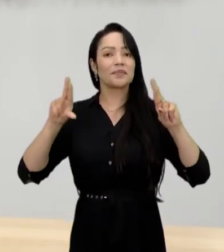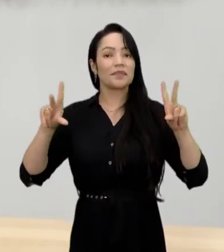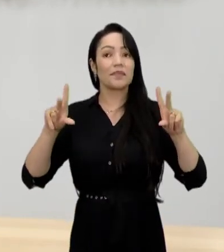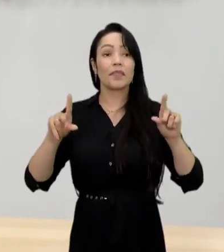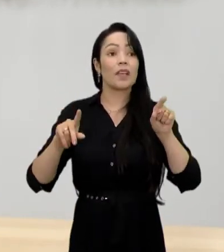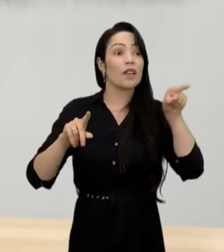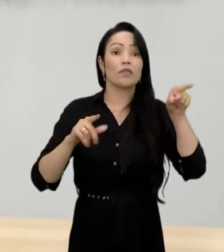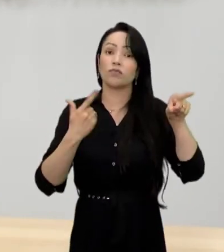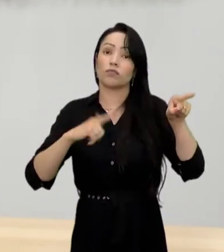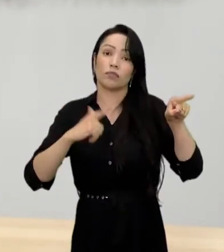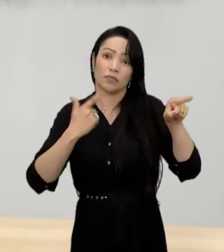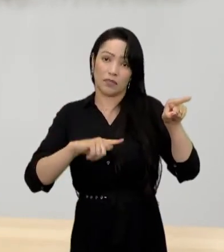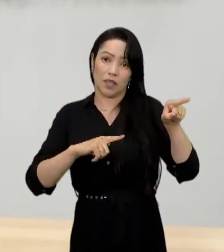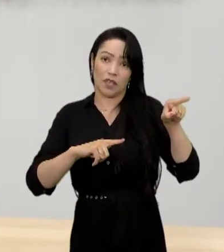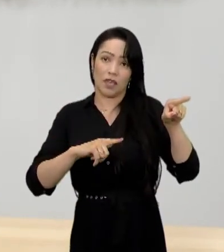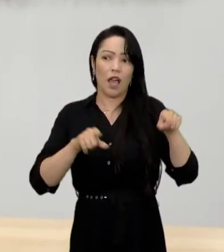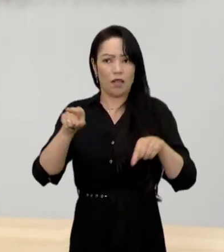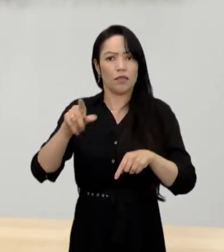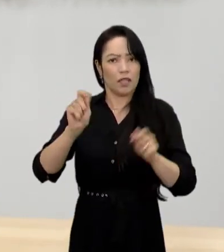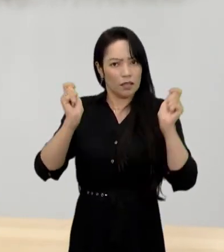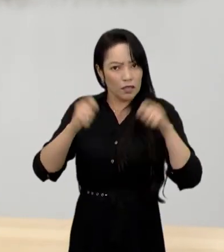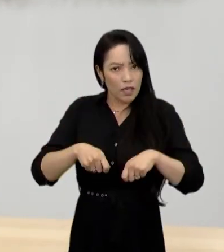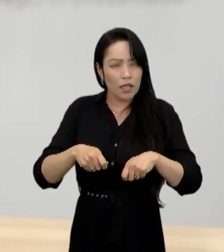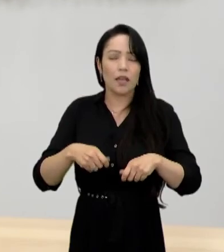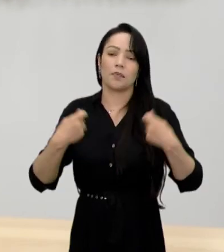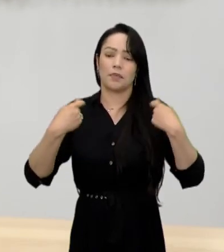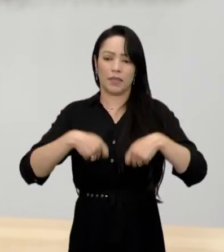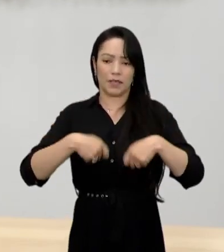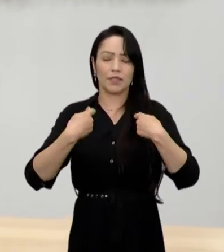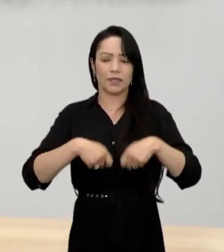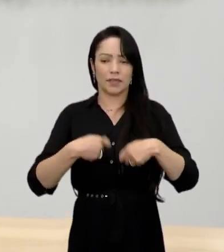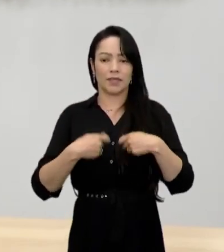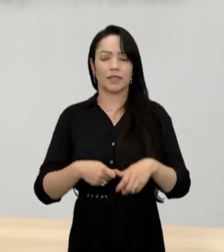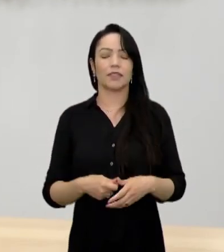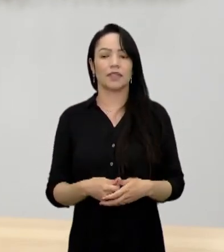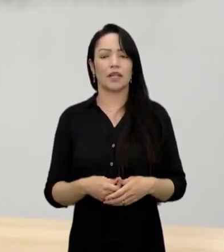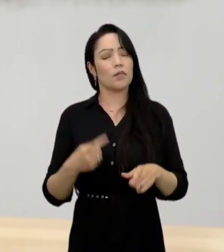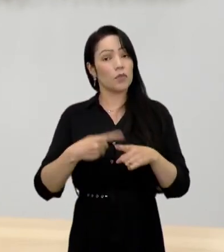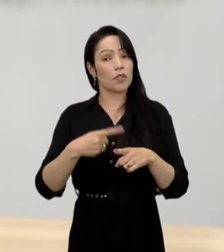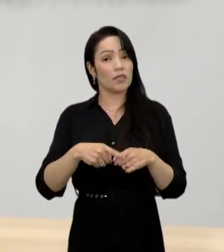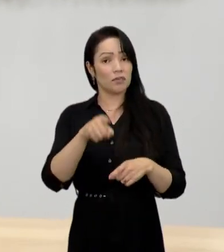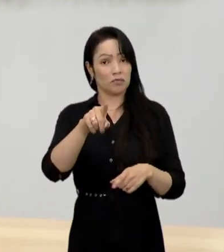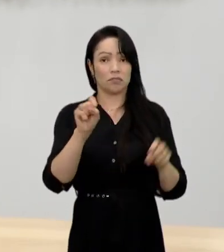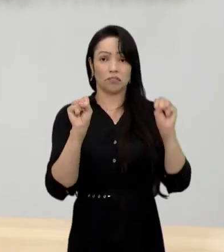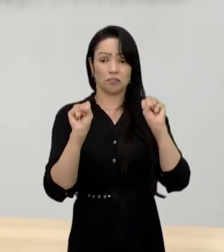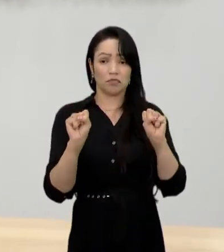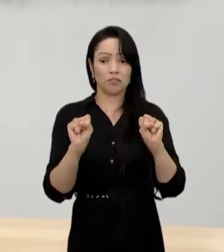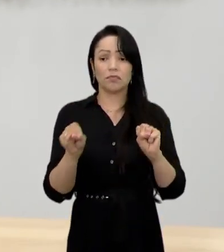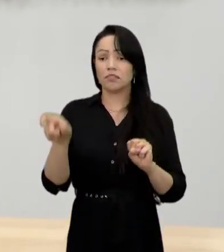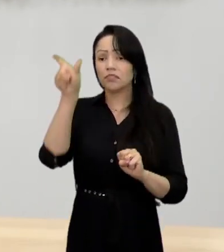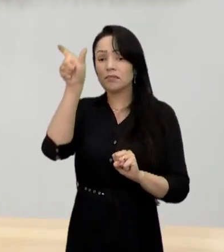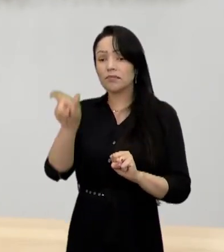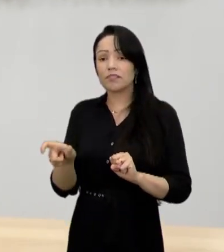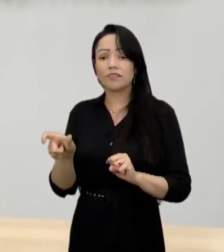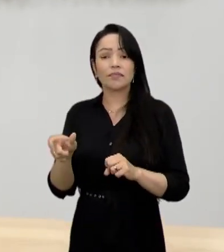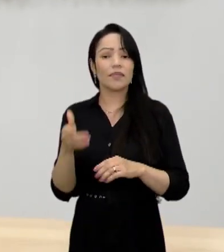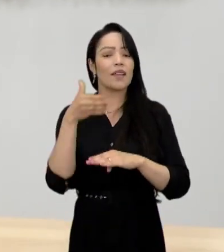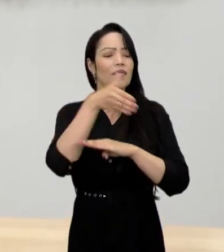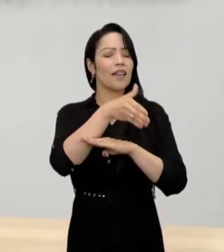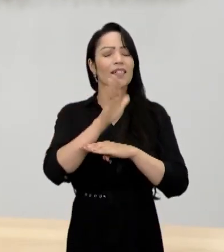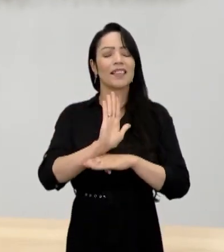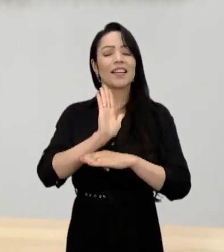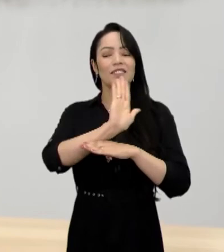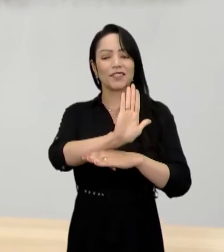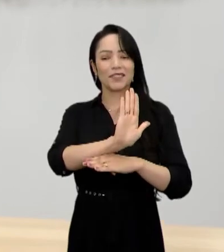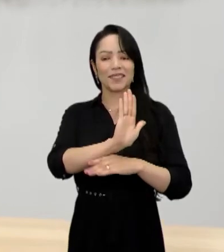não teve. Quem tem a oportunidade precisa, né? Até porque você pode ser a pessoa que vai ajudar